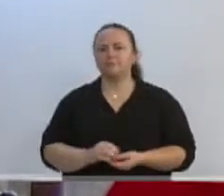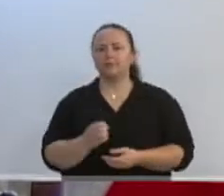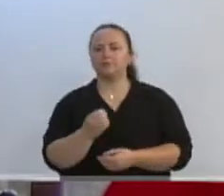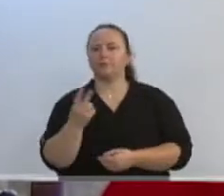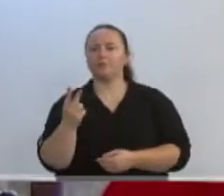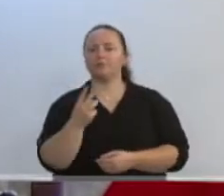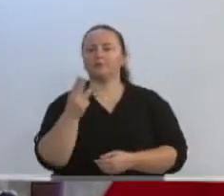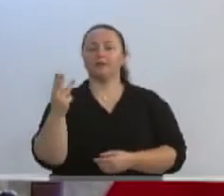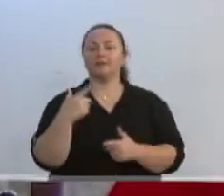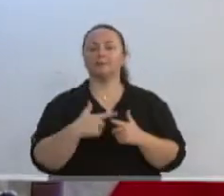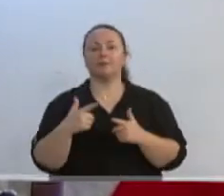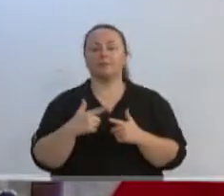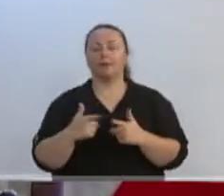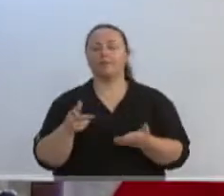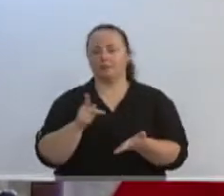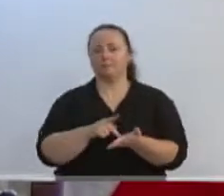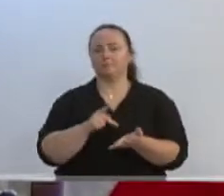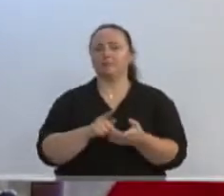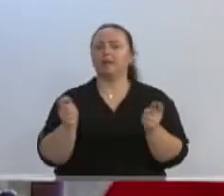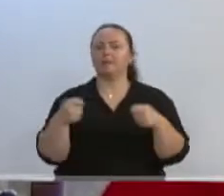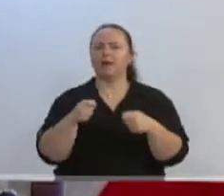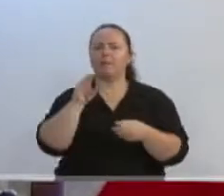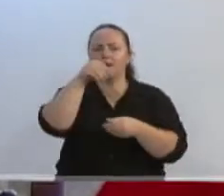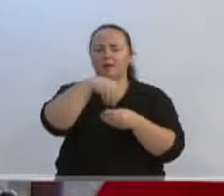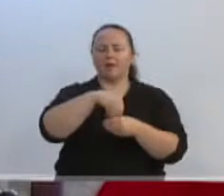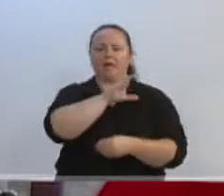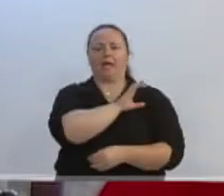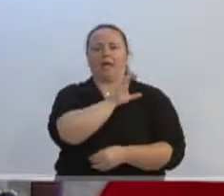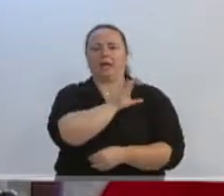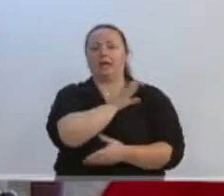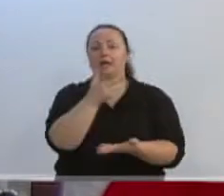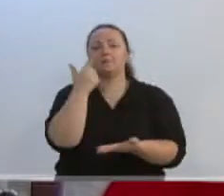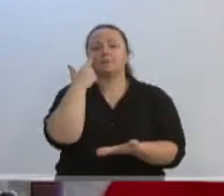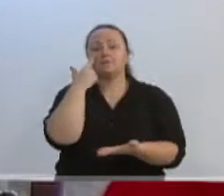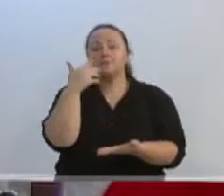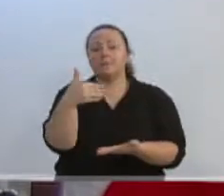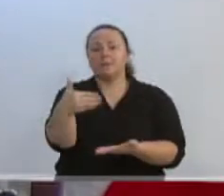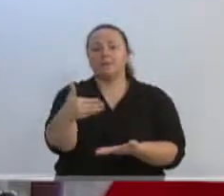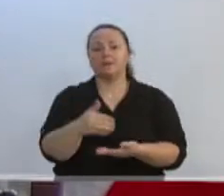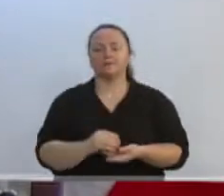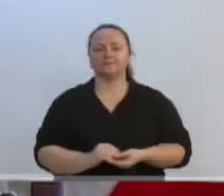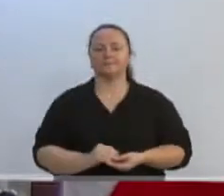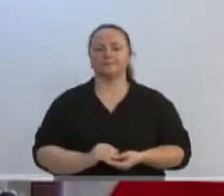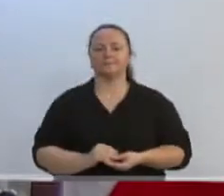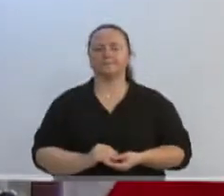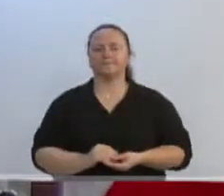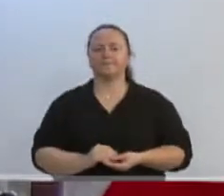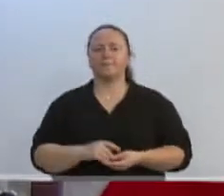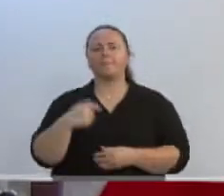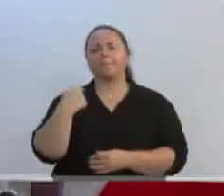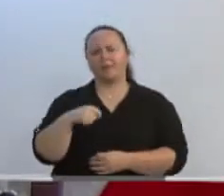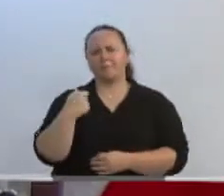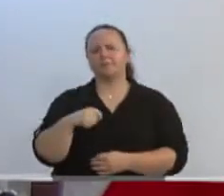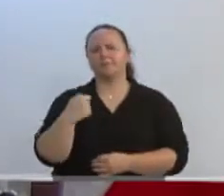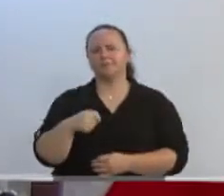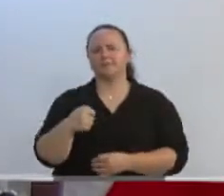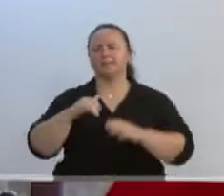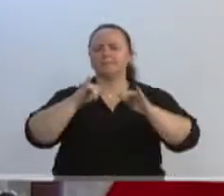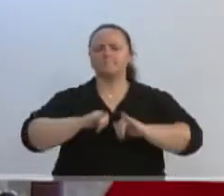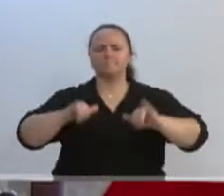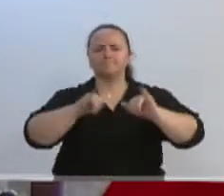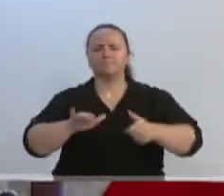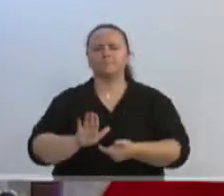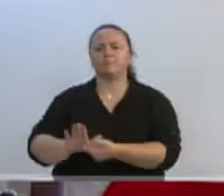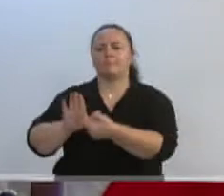o município, que seria até a inclusão, de repente, de uma creche ou algo assim nesse sentido. Então, assim, a gente precisa dar mais publicidade aos